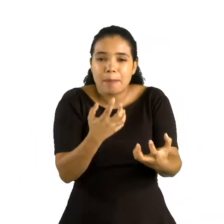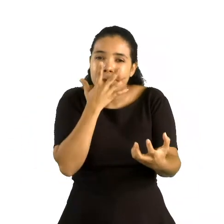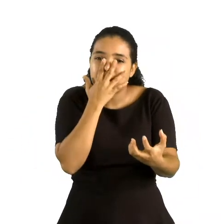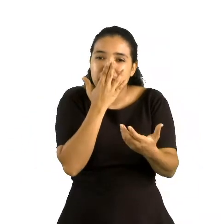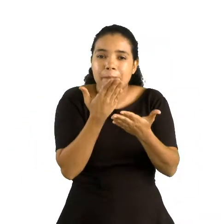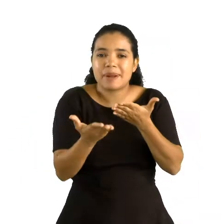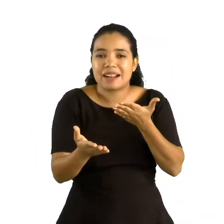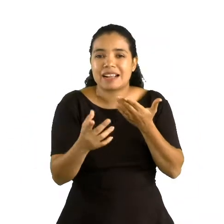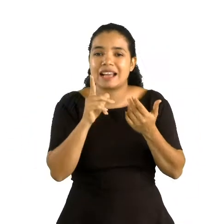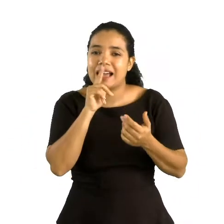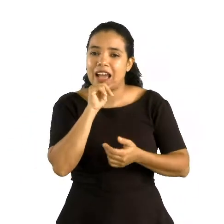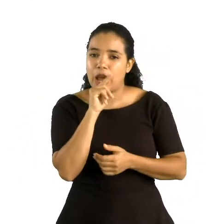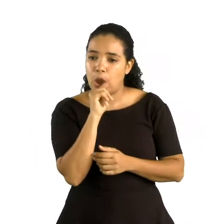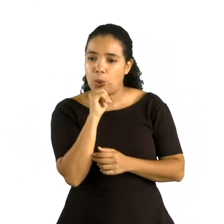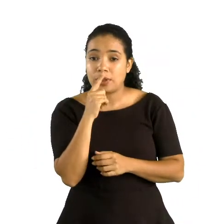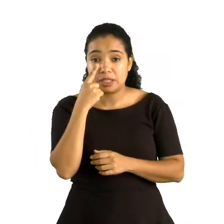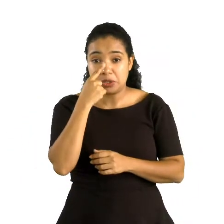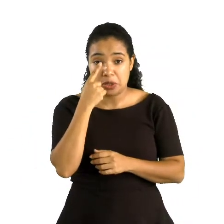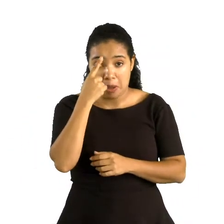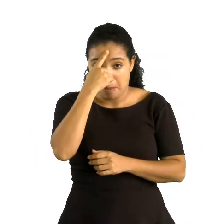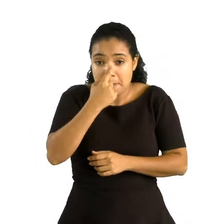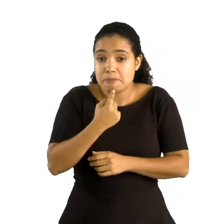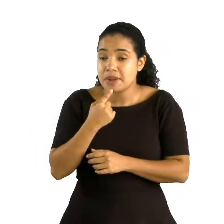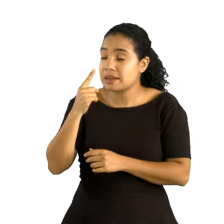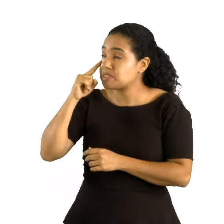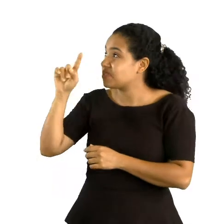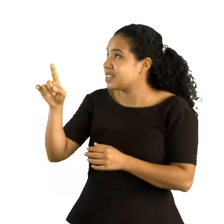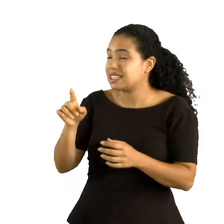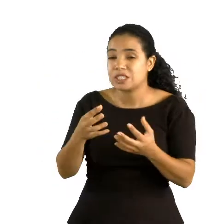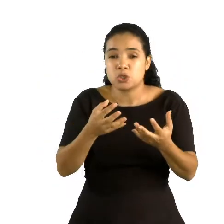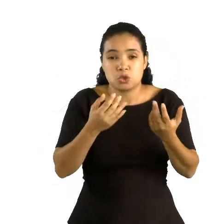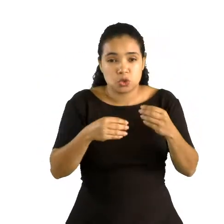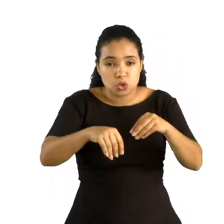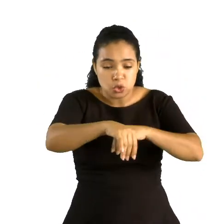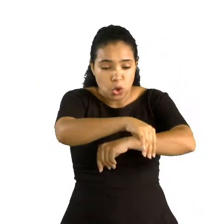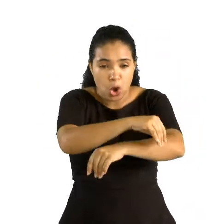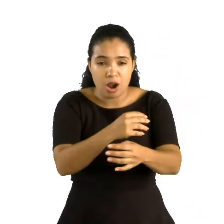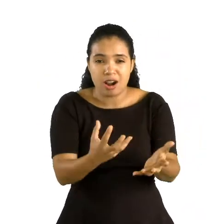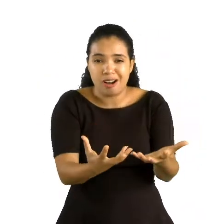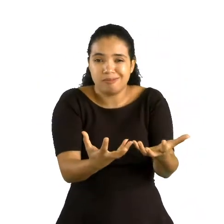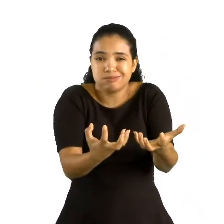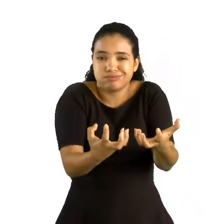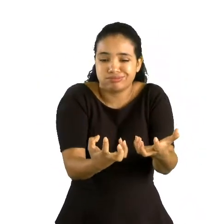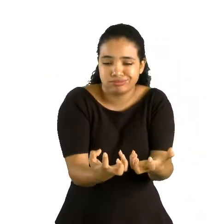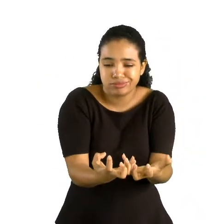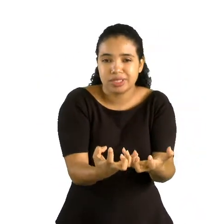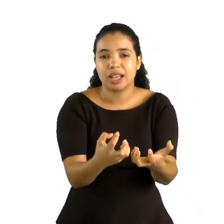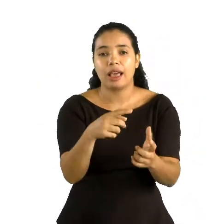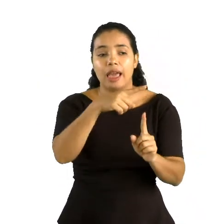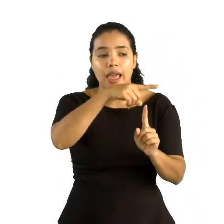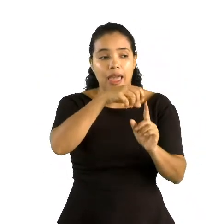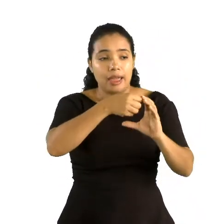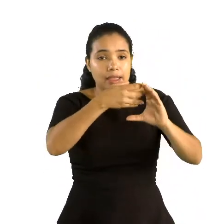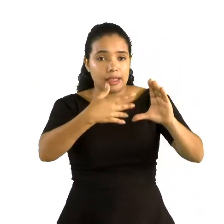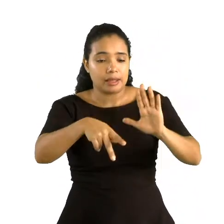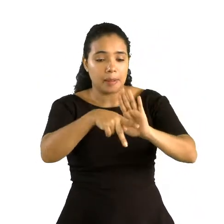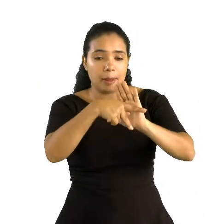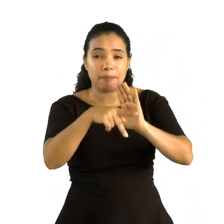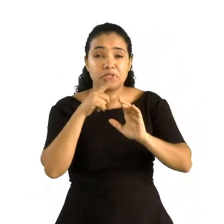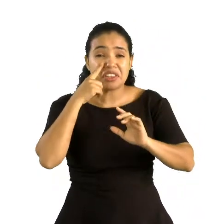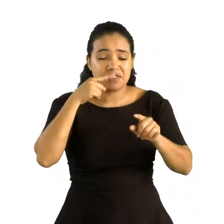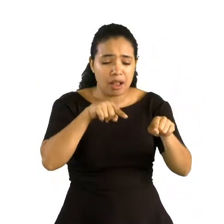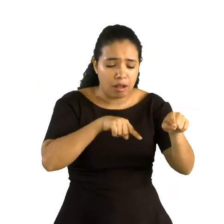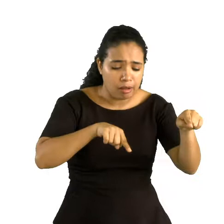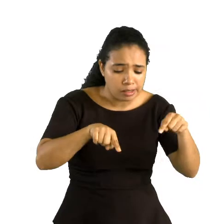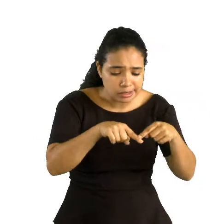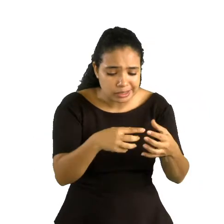gente pode estar olhando na imagem que está aparecendo aí para vocês, justamente esse tipo de característica. Que olha o solo, ele está todo rachadinho,